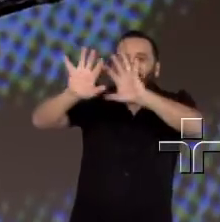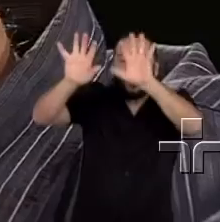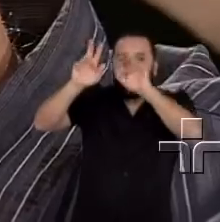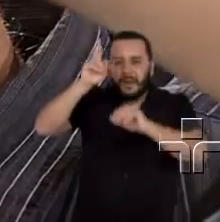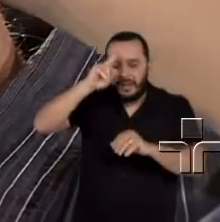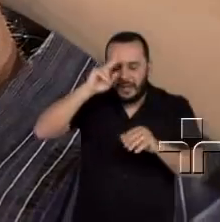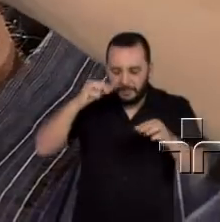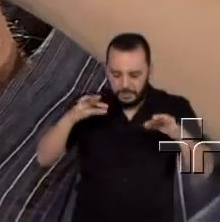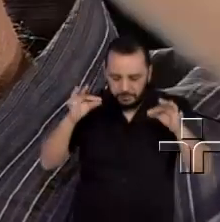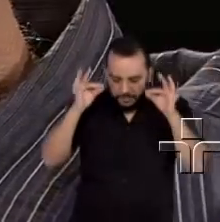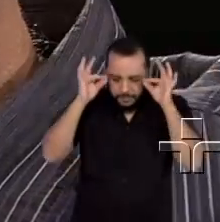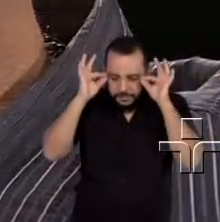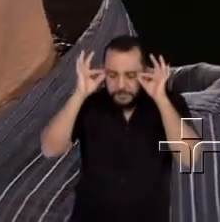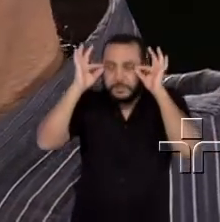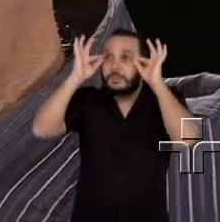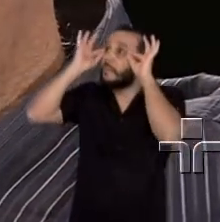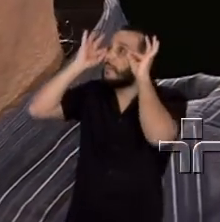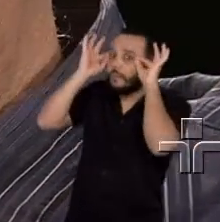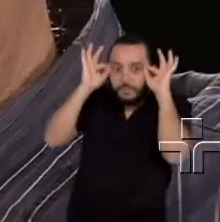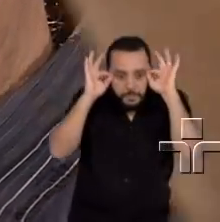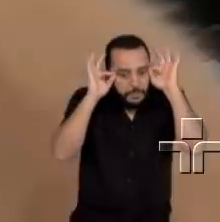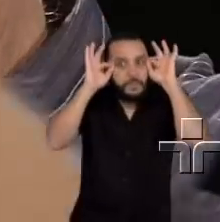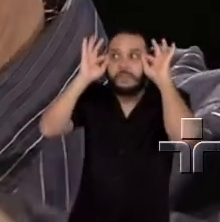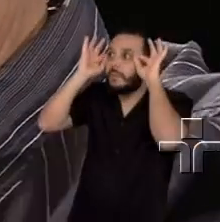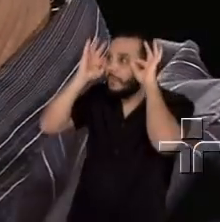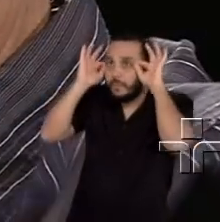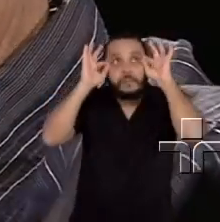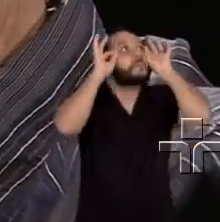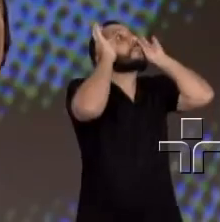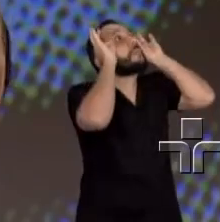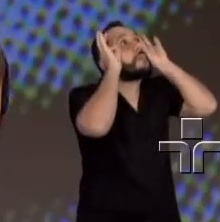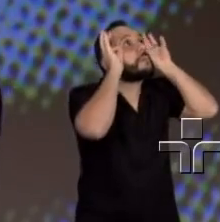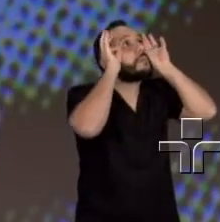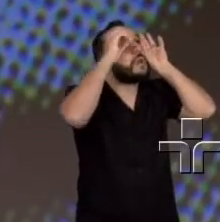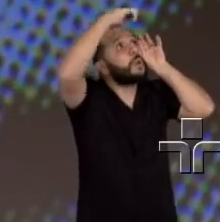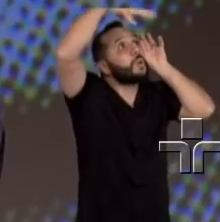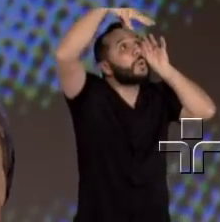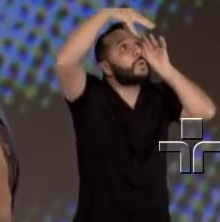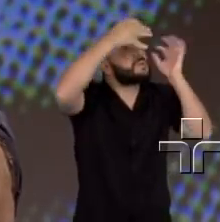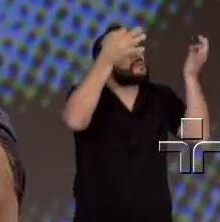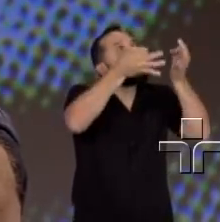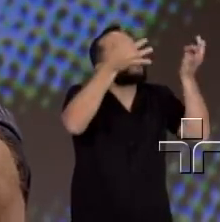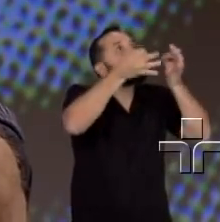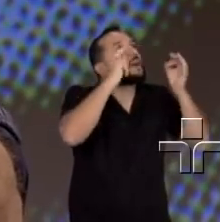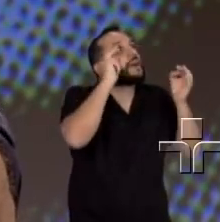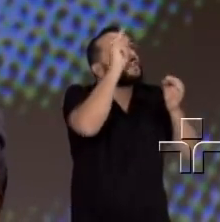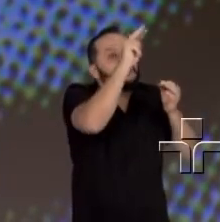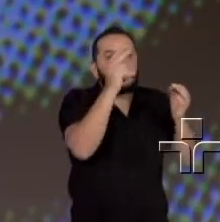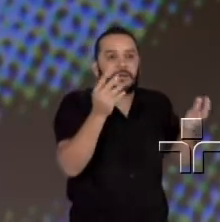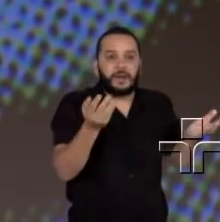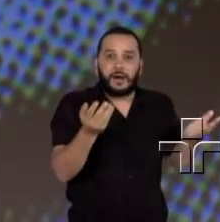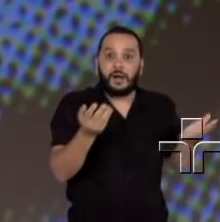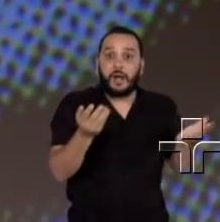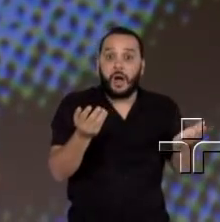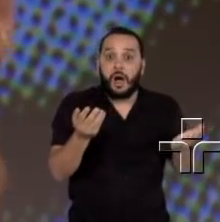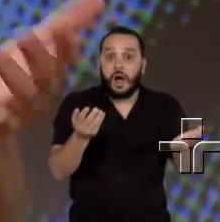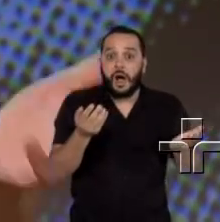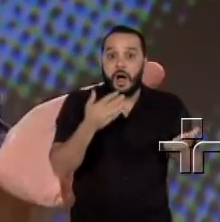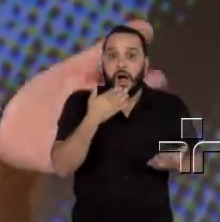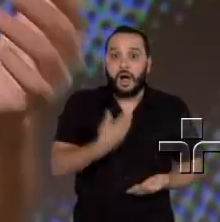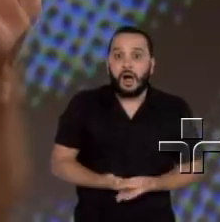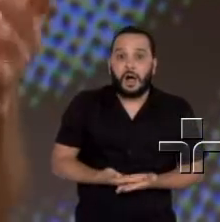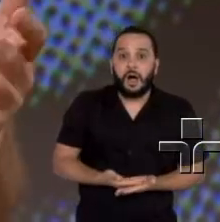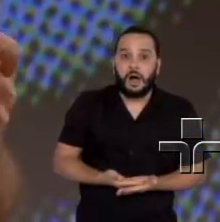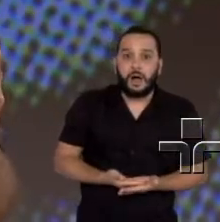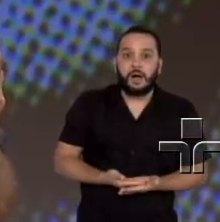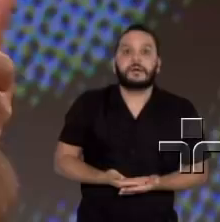lembro que a primeira coisa que a coisa fez... Eu vi e aí eu fiquei impressionado. Aí